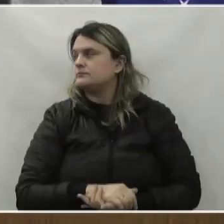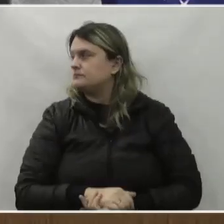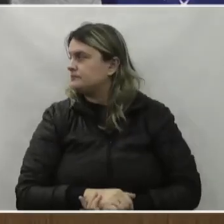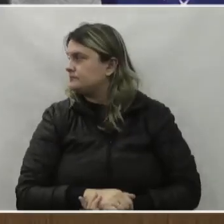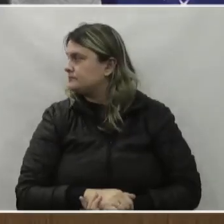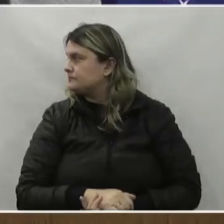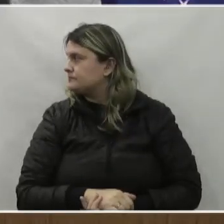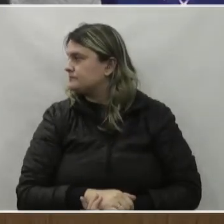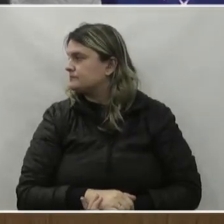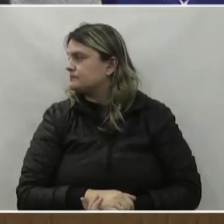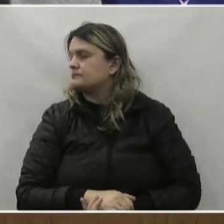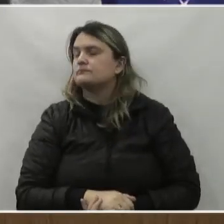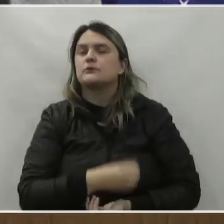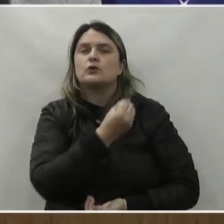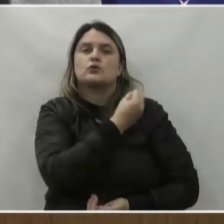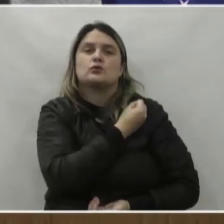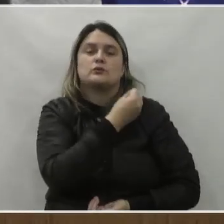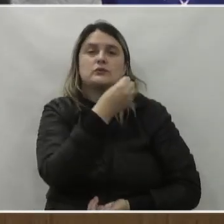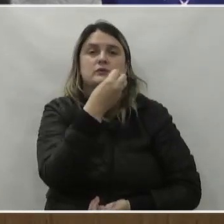de concessão número